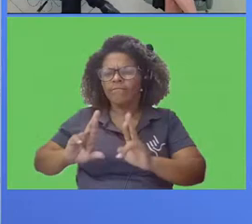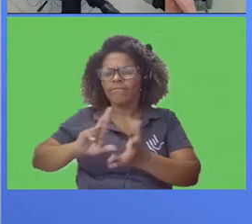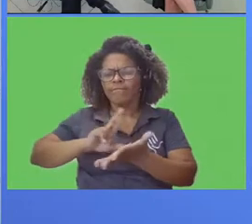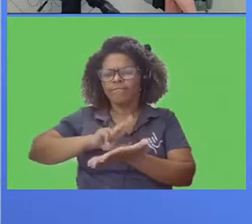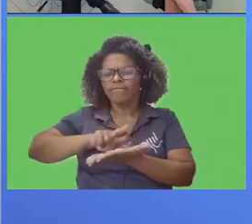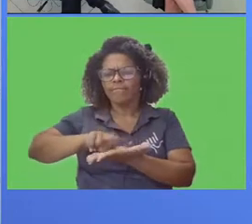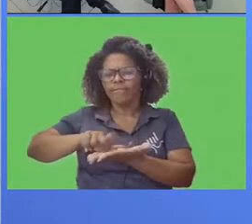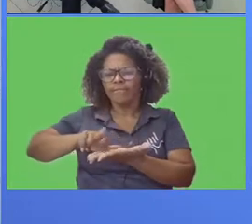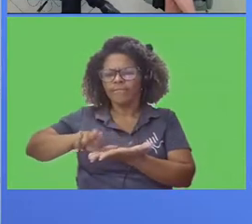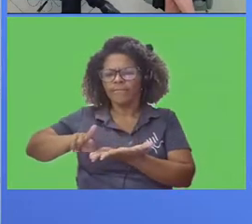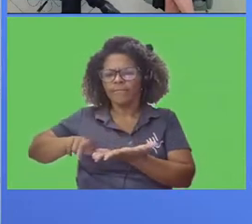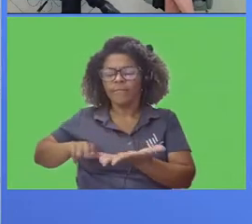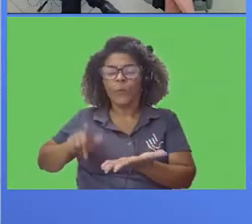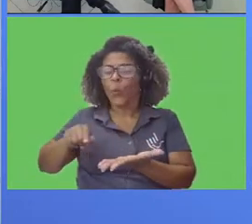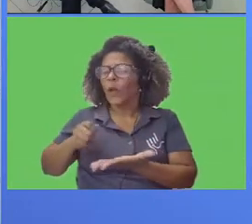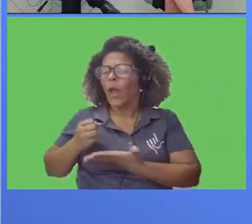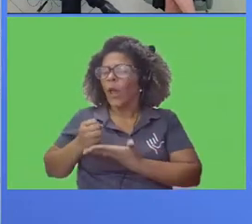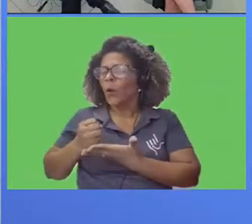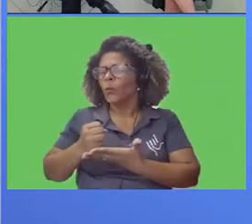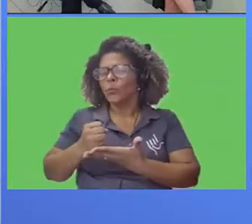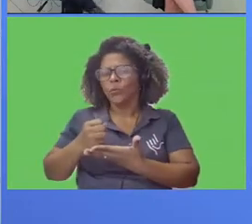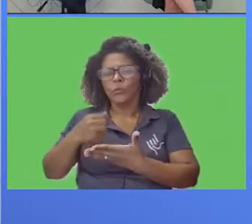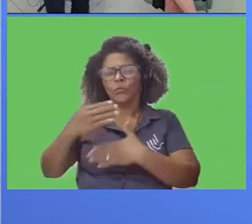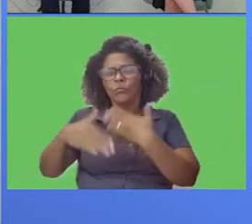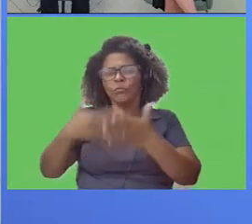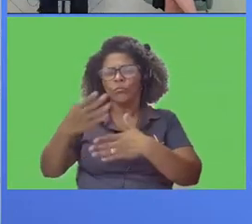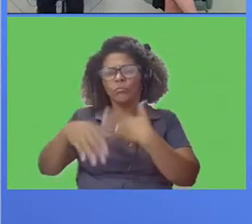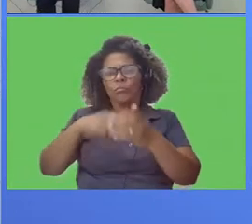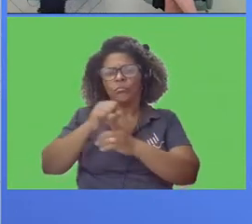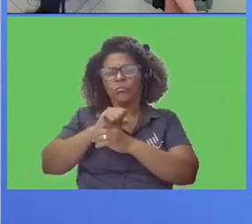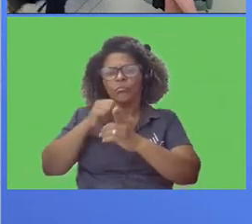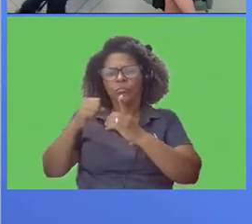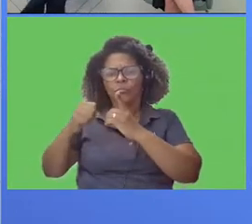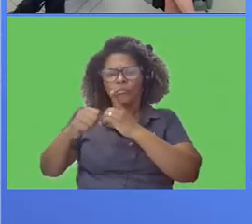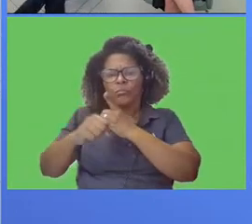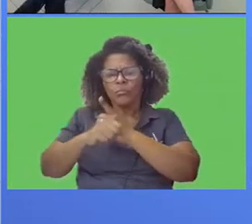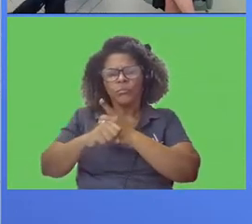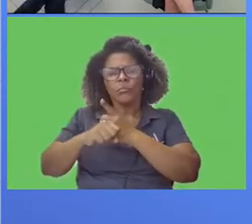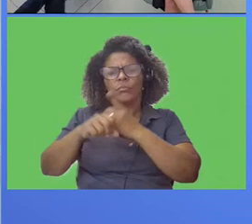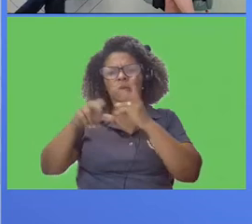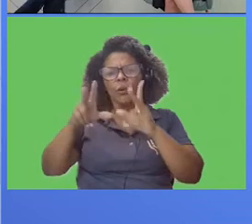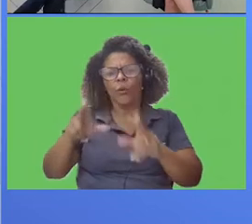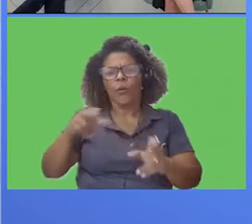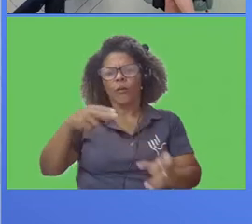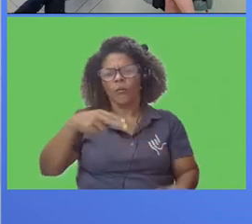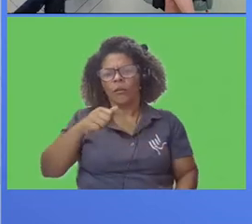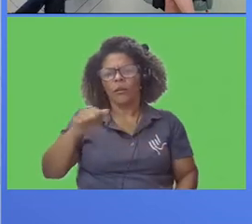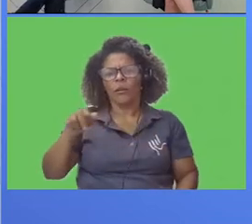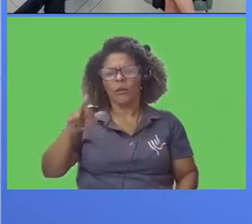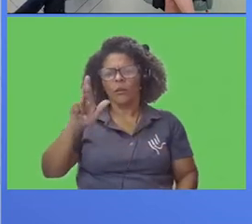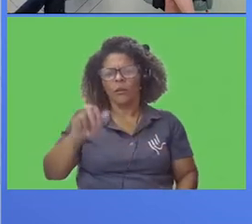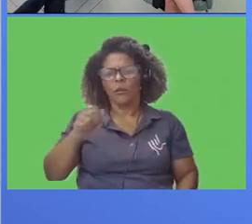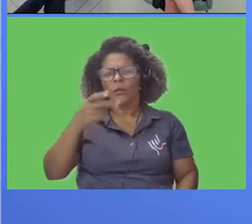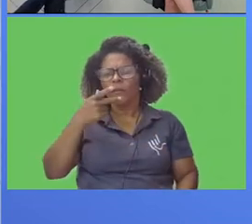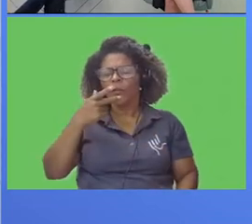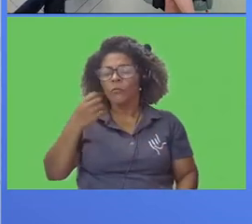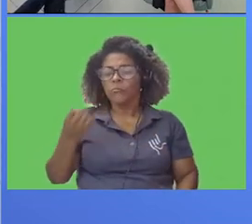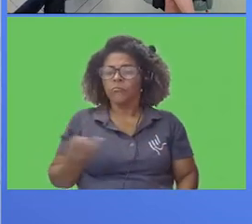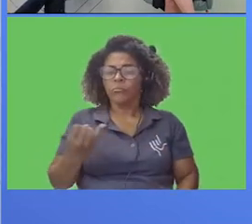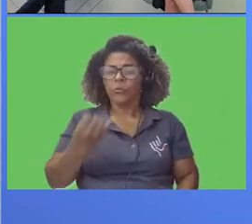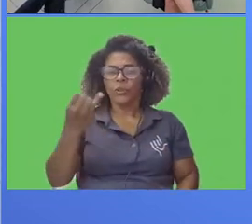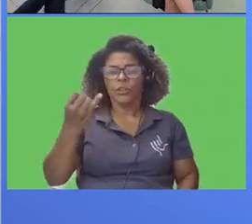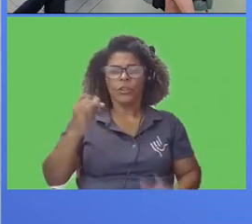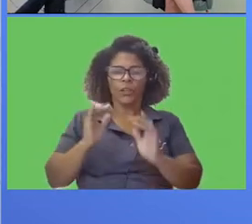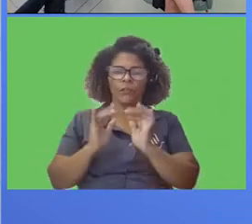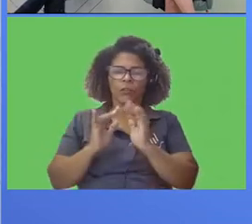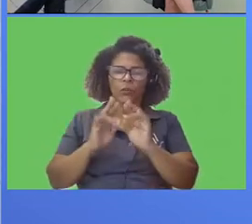contribuem de outras formas para os processos de socialização, como a Nara trouxe aquele importante reflexão aí sobre